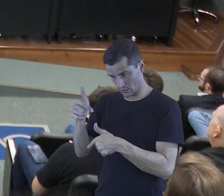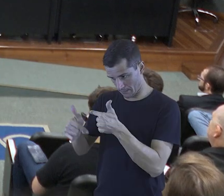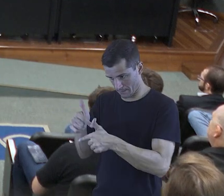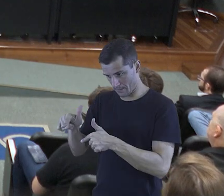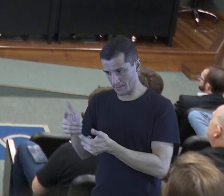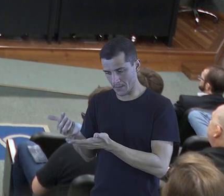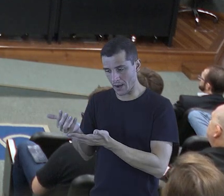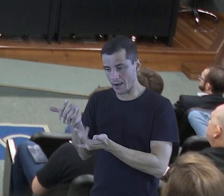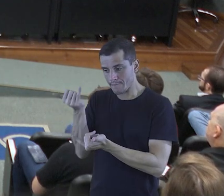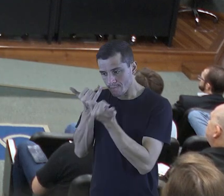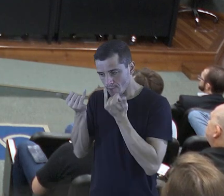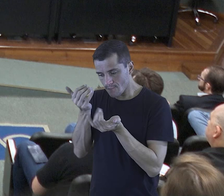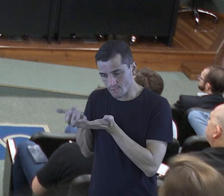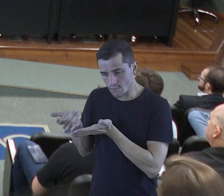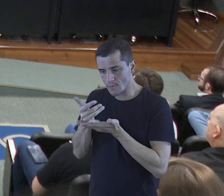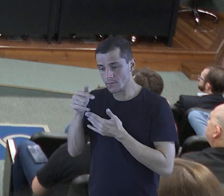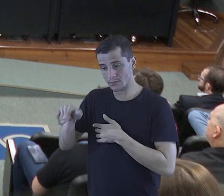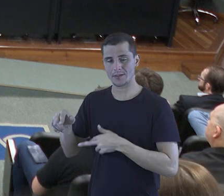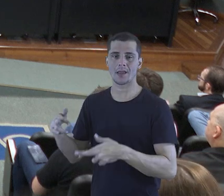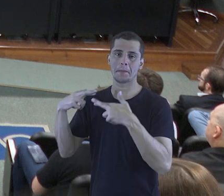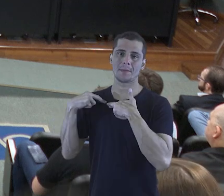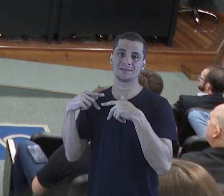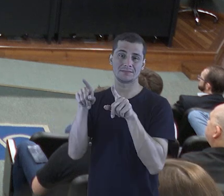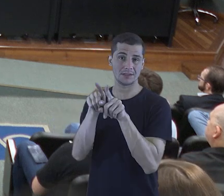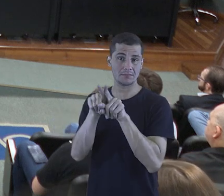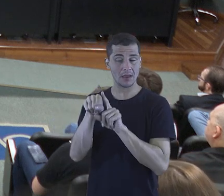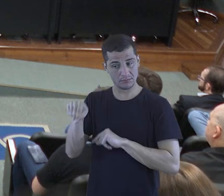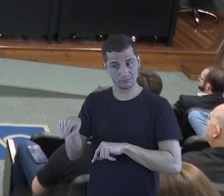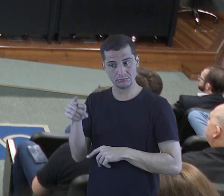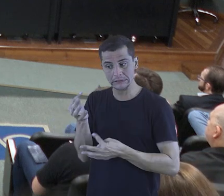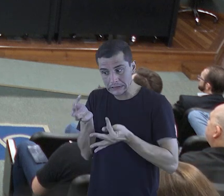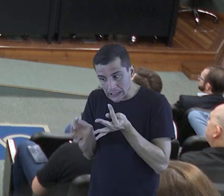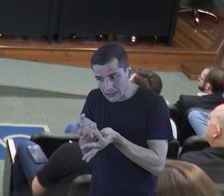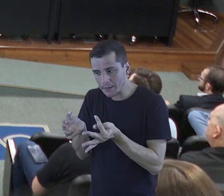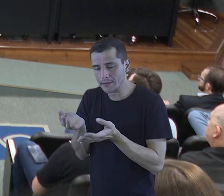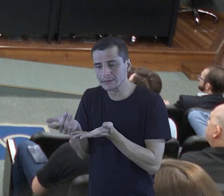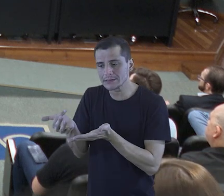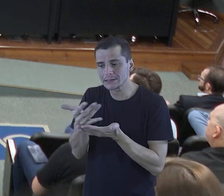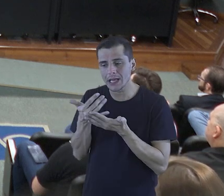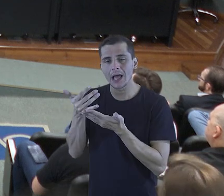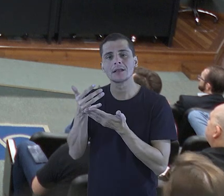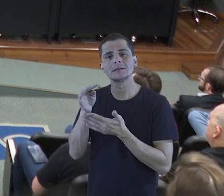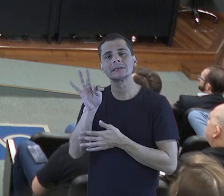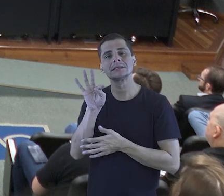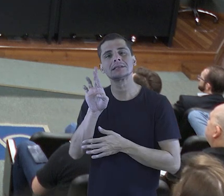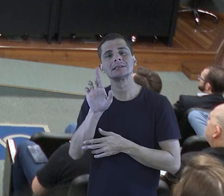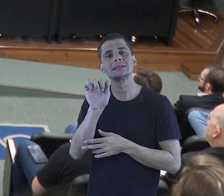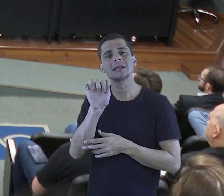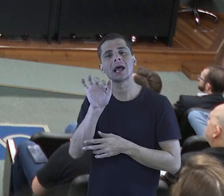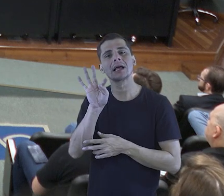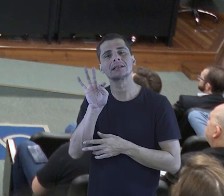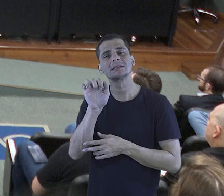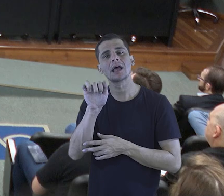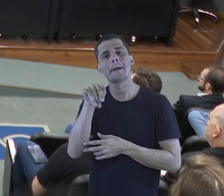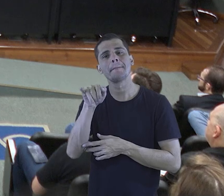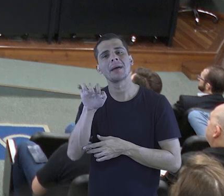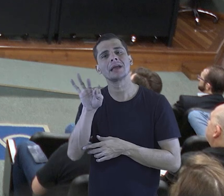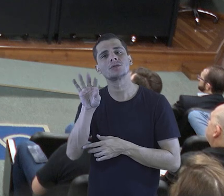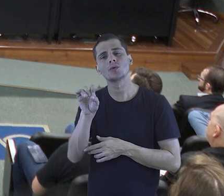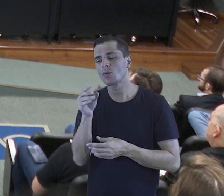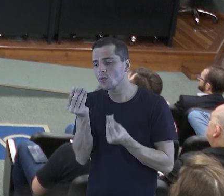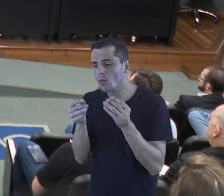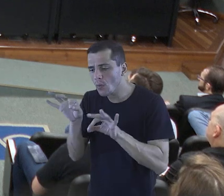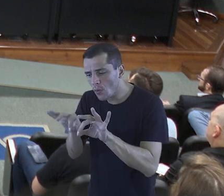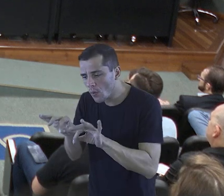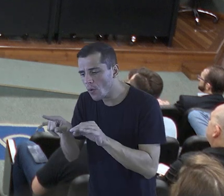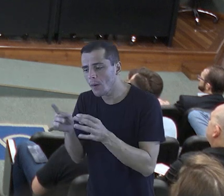Essa pessoa está captando os dados e, dali para frente, ela também é responsável, porque ela coletou. Então, é muito importante a gente entender